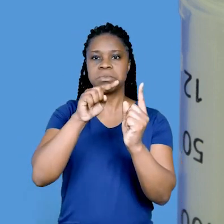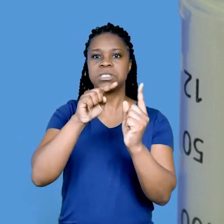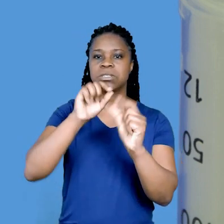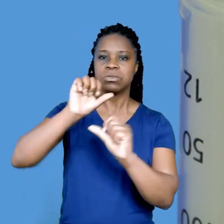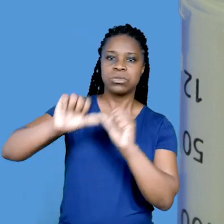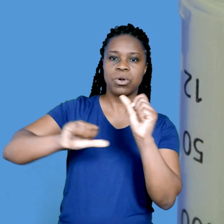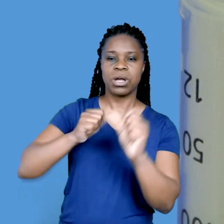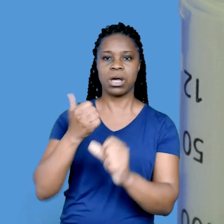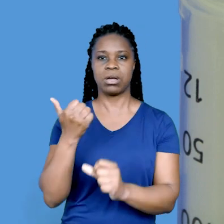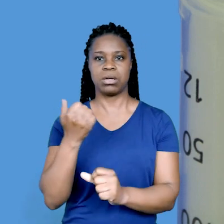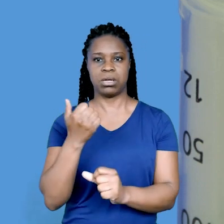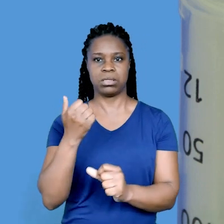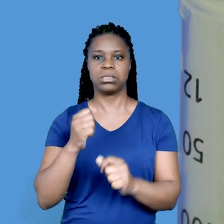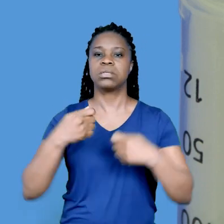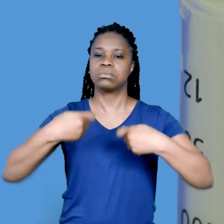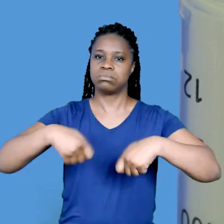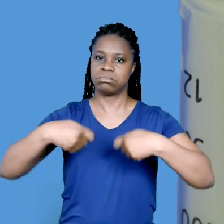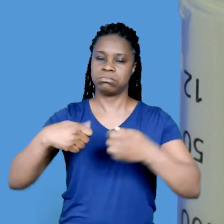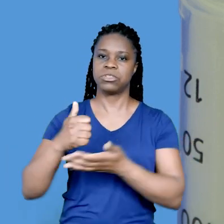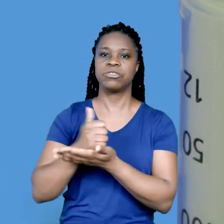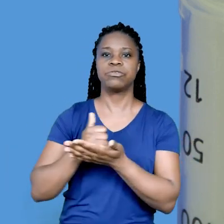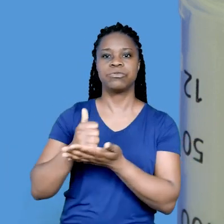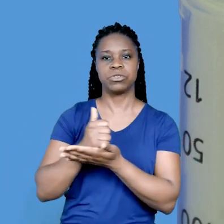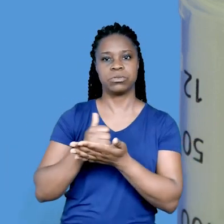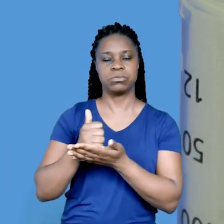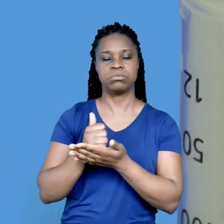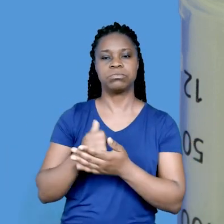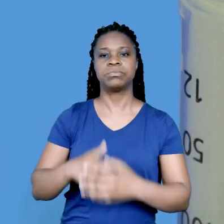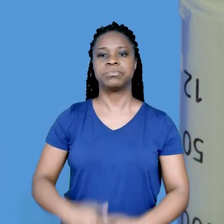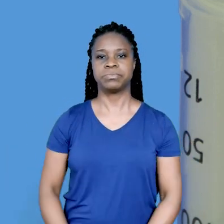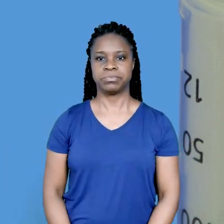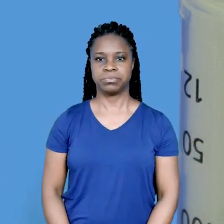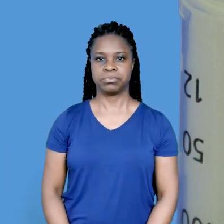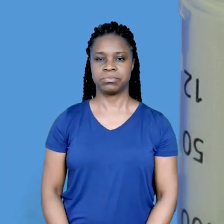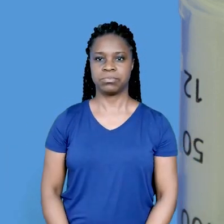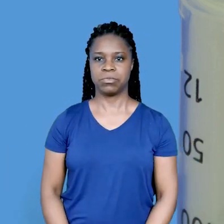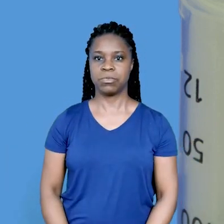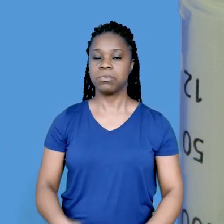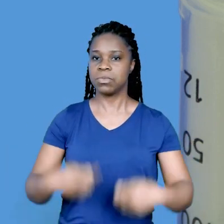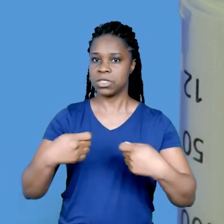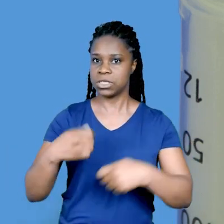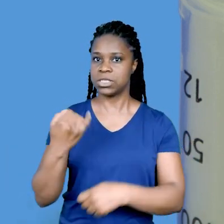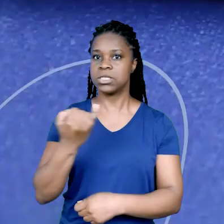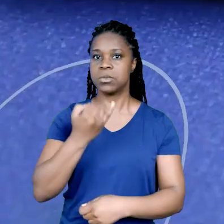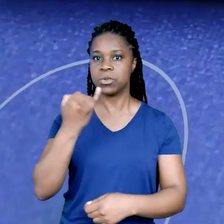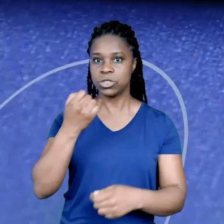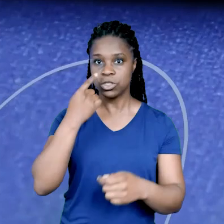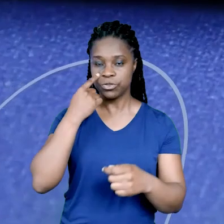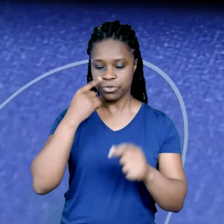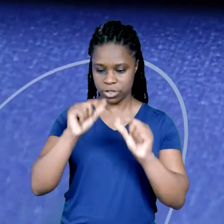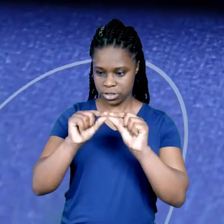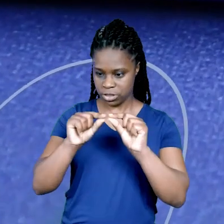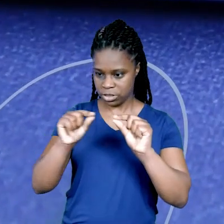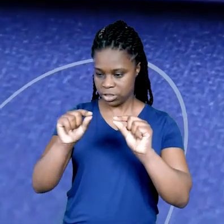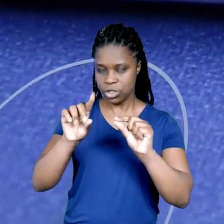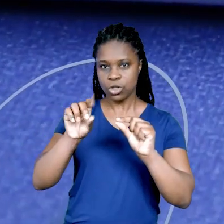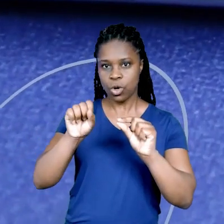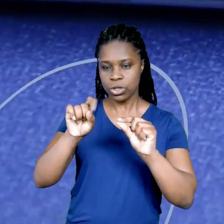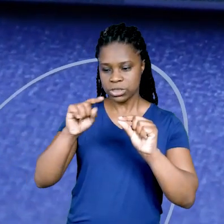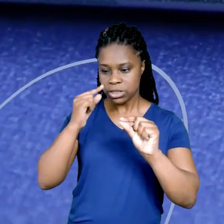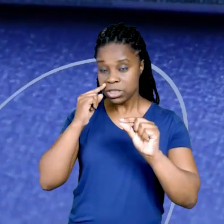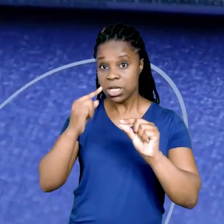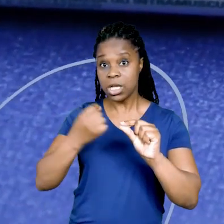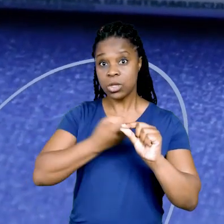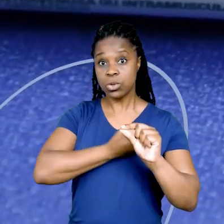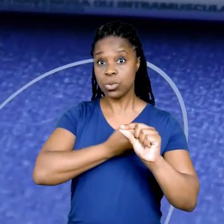com defeito e deve ser trocado na farmácia de dispensação. Certifique-se de que o seletor de dose mostre